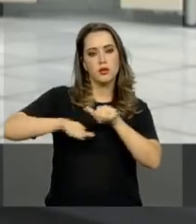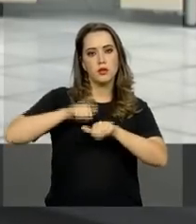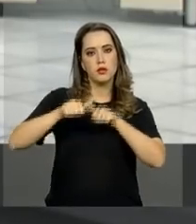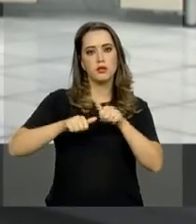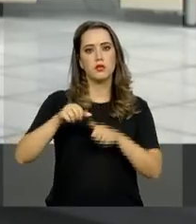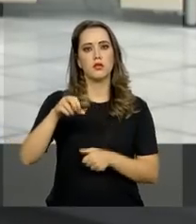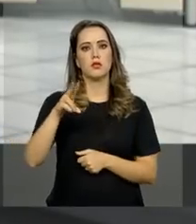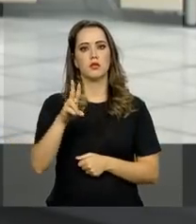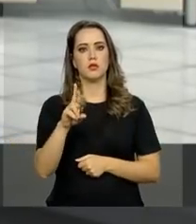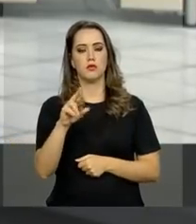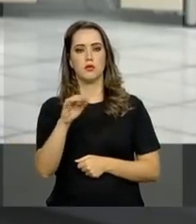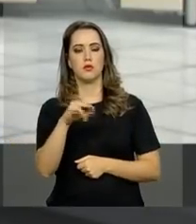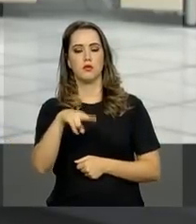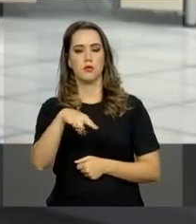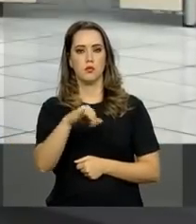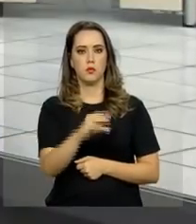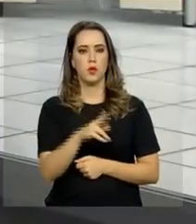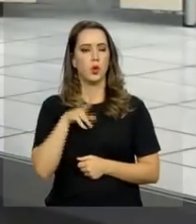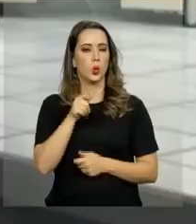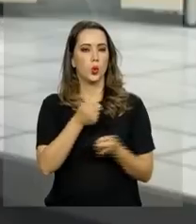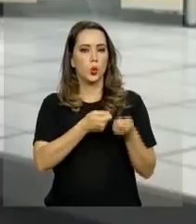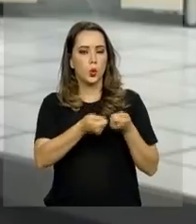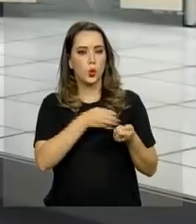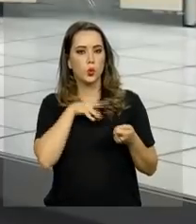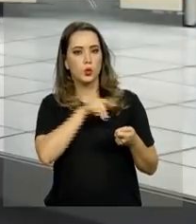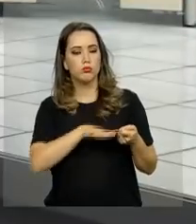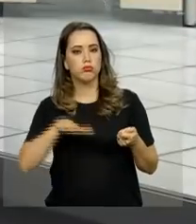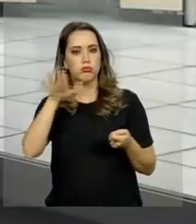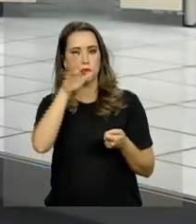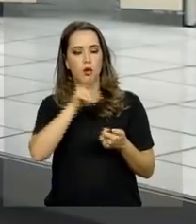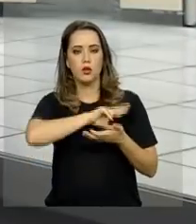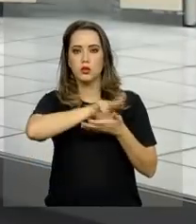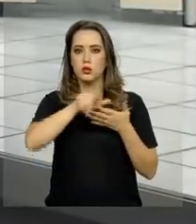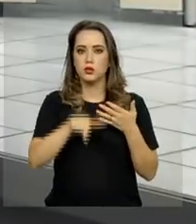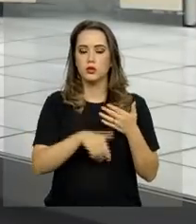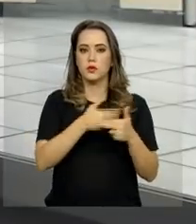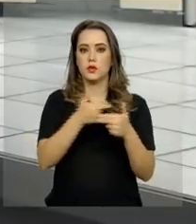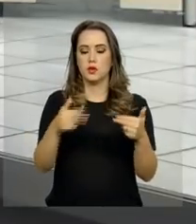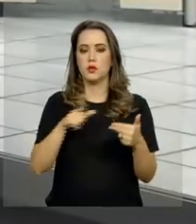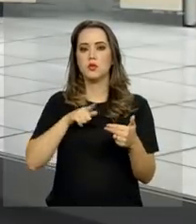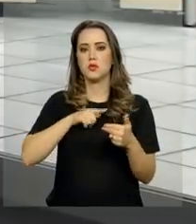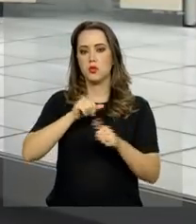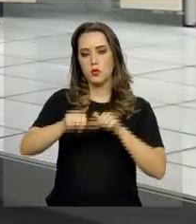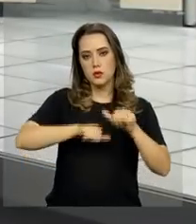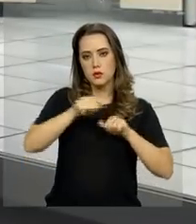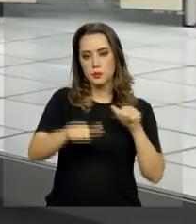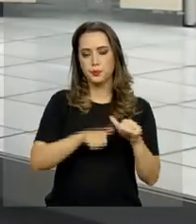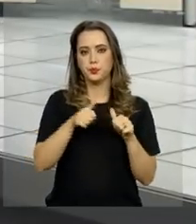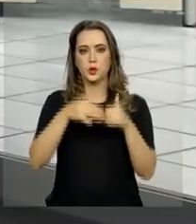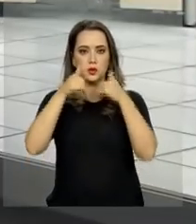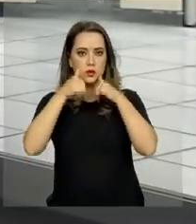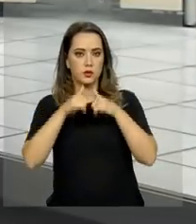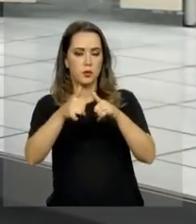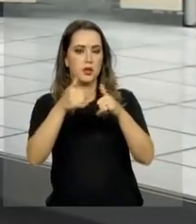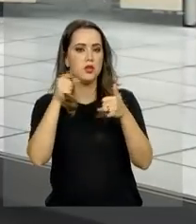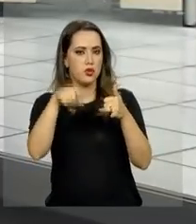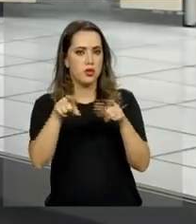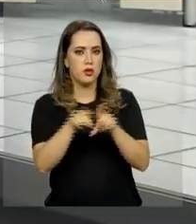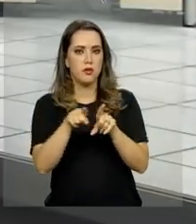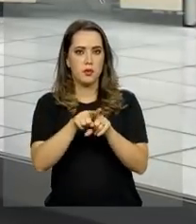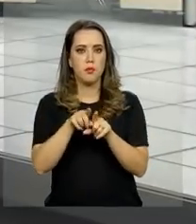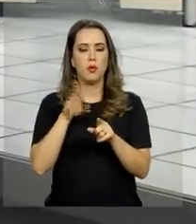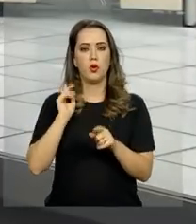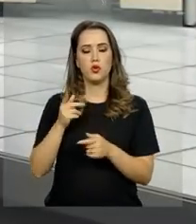urânio. Daqui é feito o monitoramento de toda a produção. Boa parte dos equipamentos que fazem o enriquecimento do urânio também podem